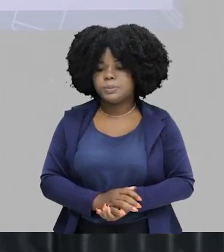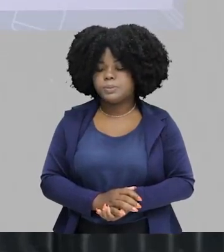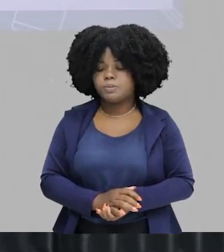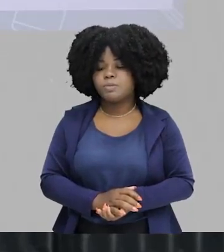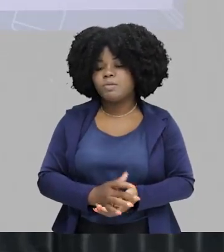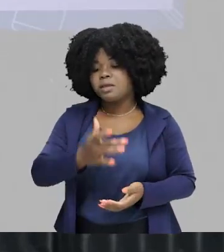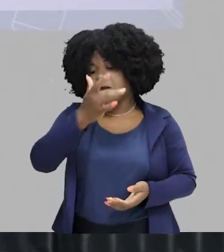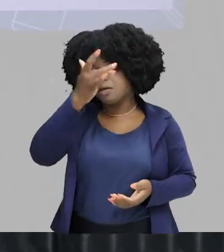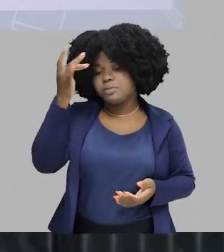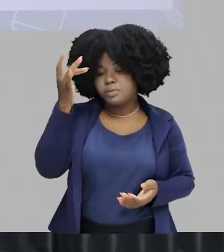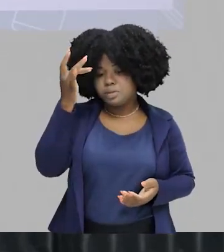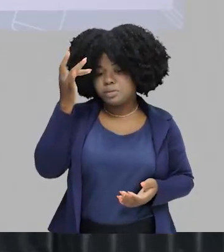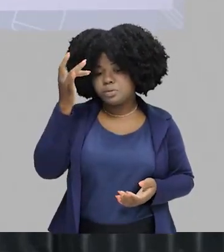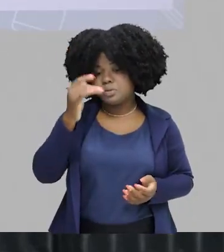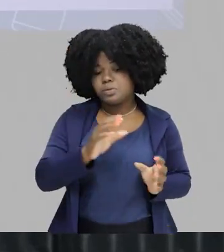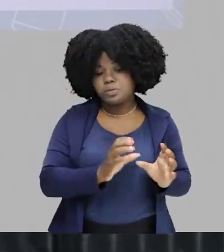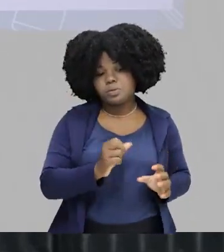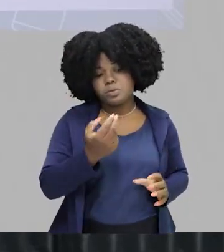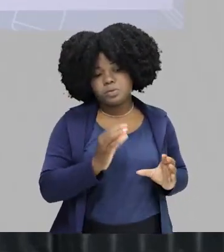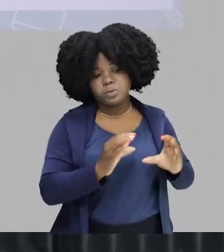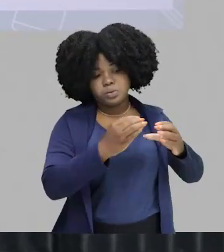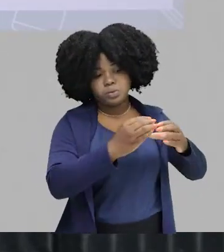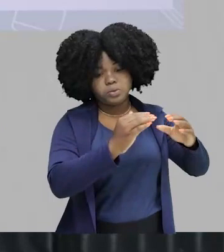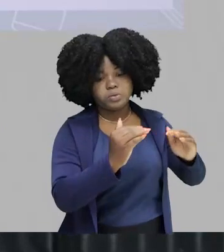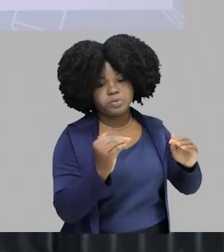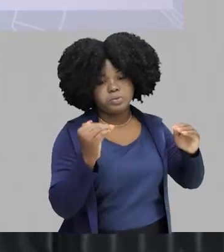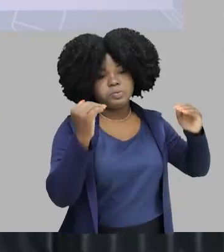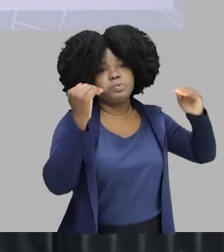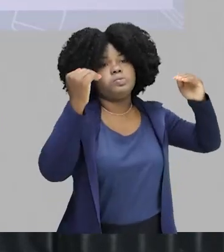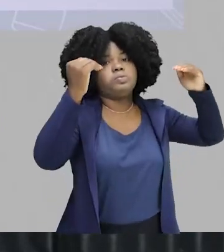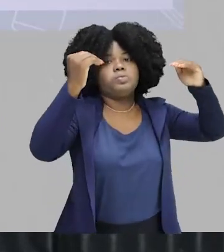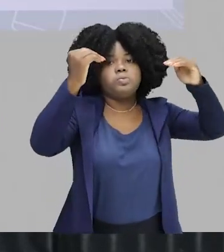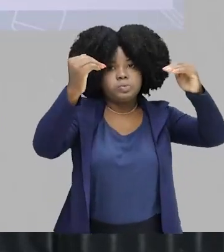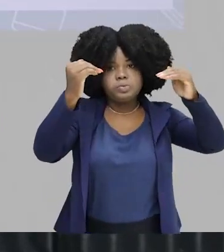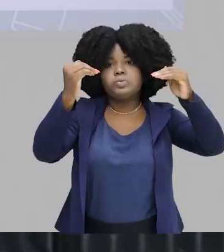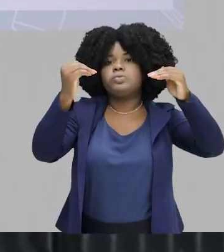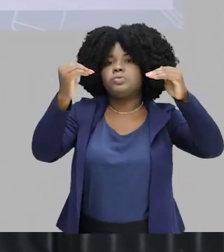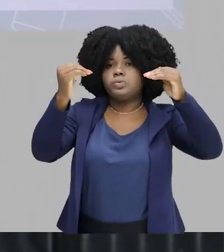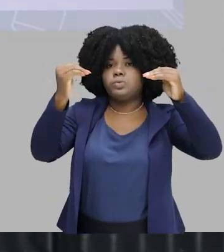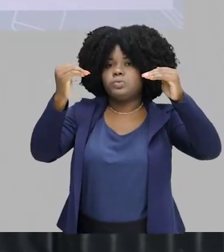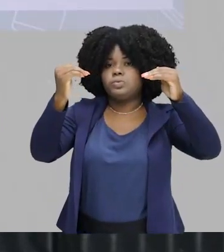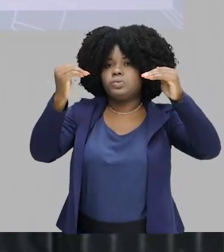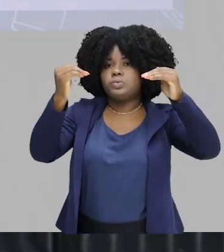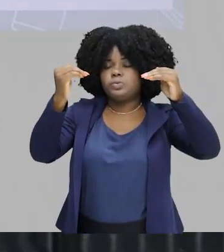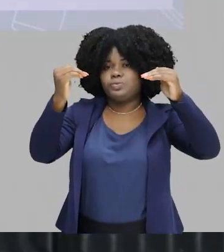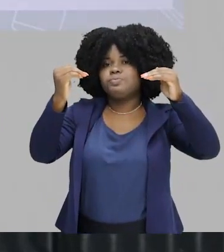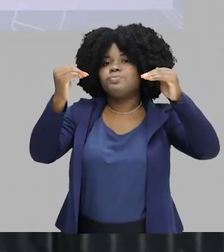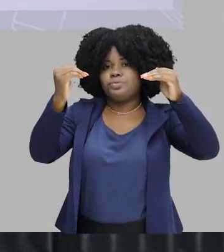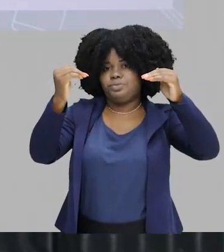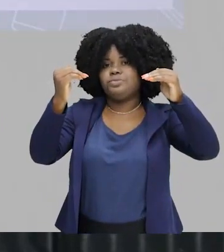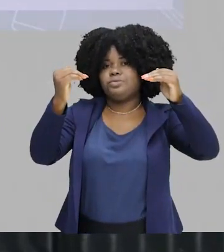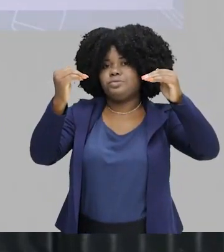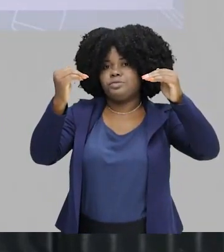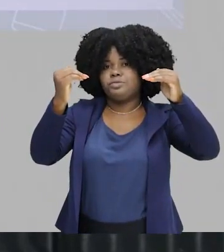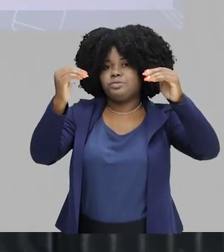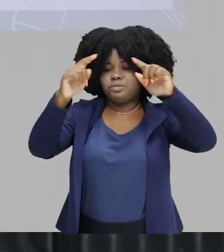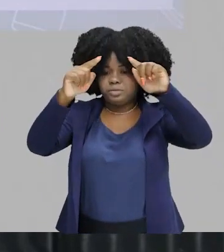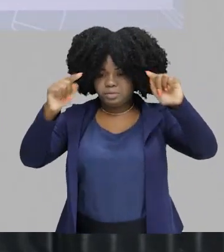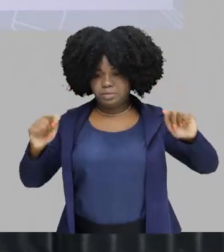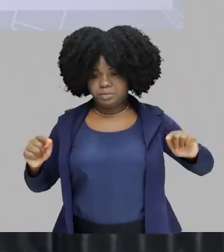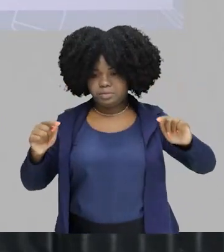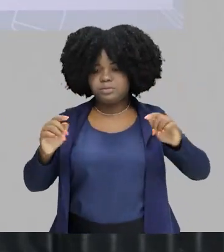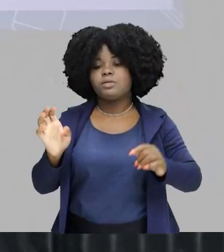os indivíduos ou grupos mais privilegiados, aqueles que estão onde? Na base ou no topo? No topo, né? Na